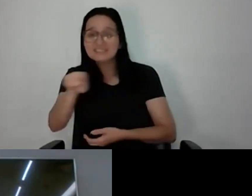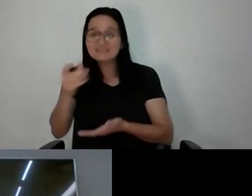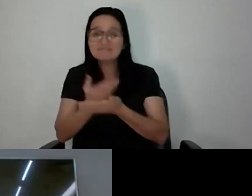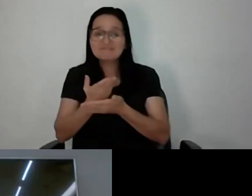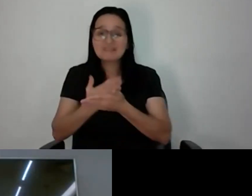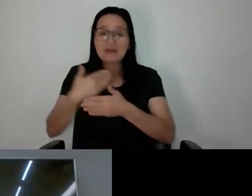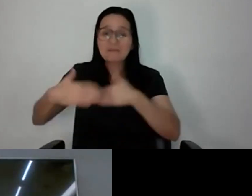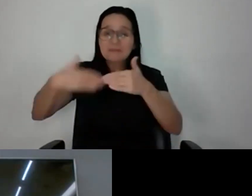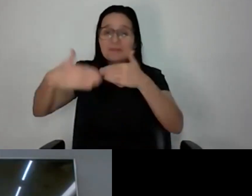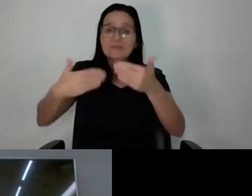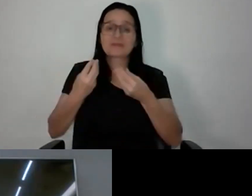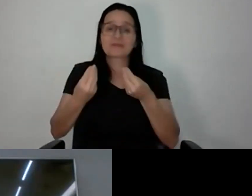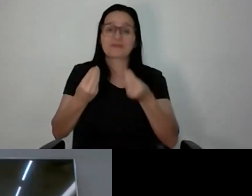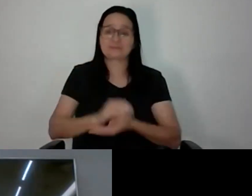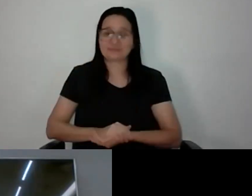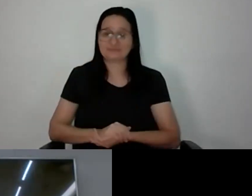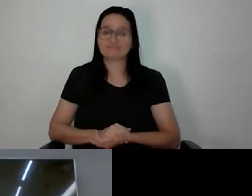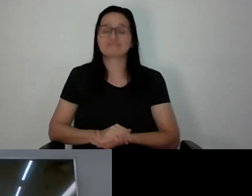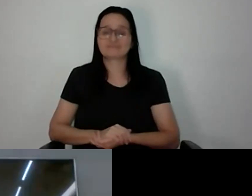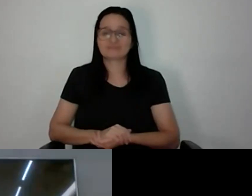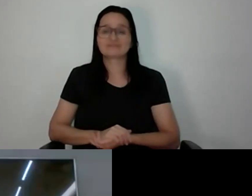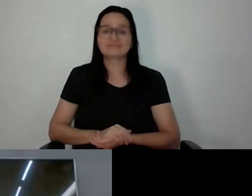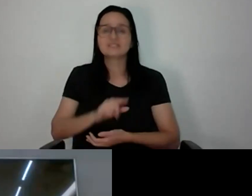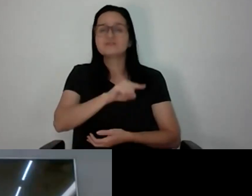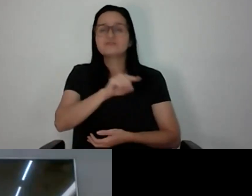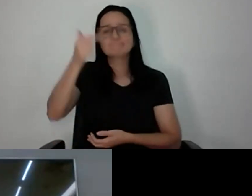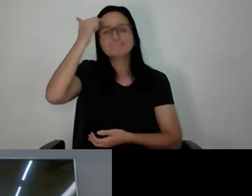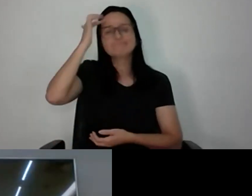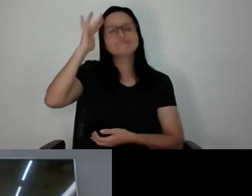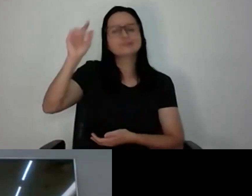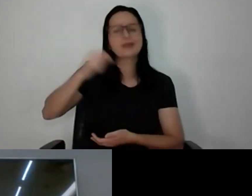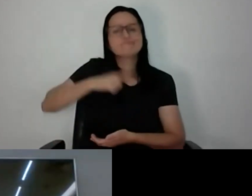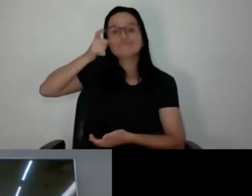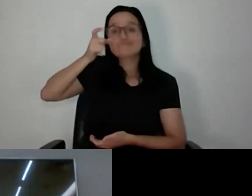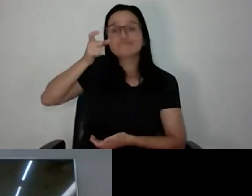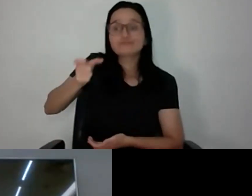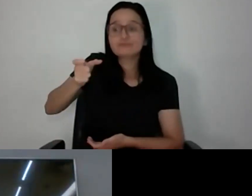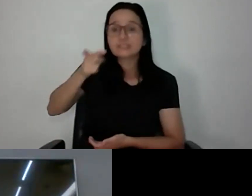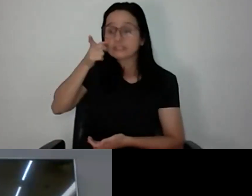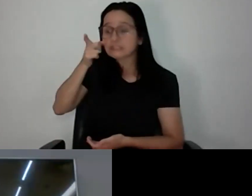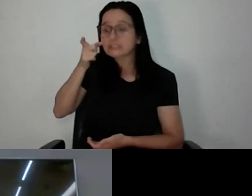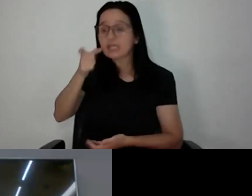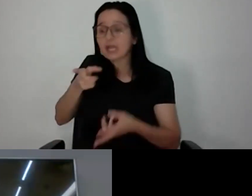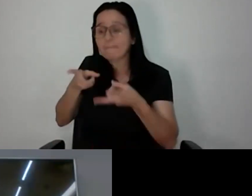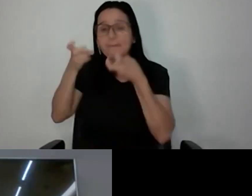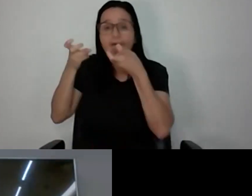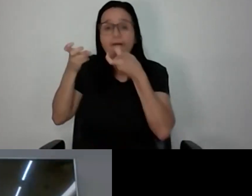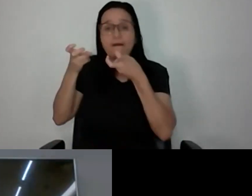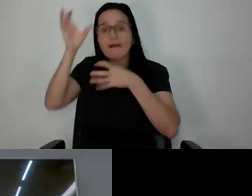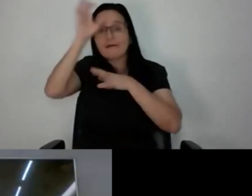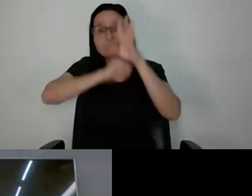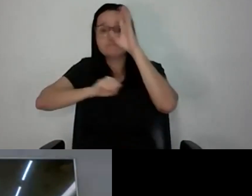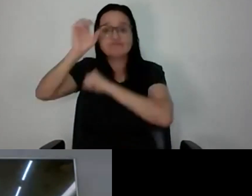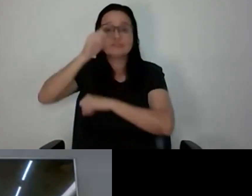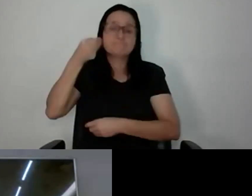maioria. Nesse caso, você precisa ser muito mais interessado do que os outros para que você consiga adquirir experiências que te